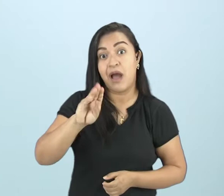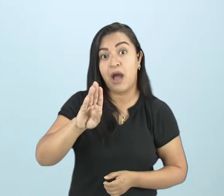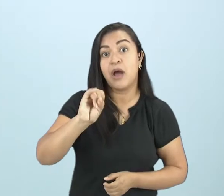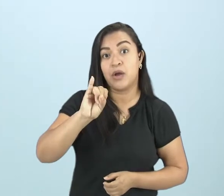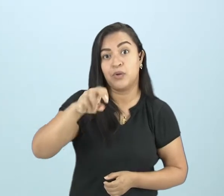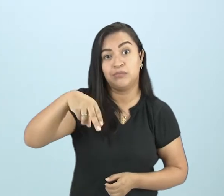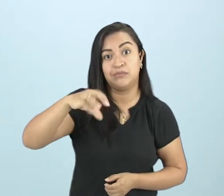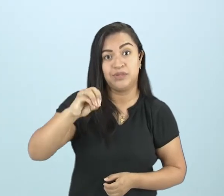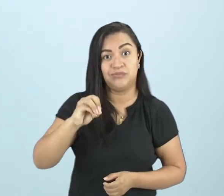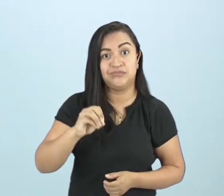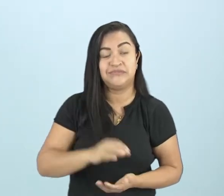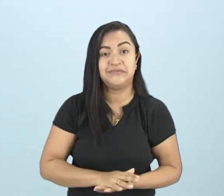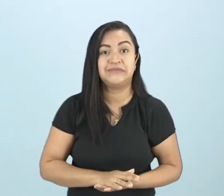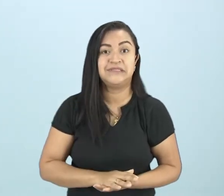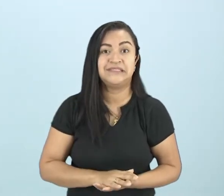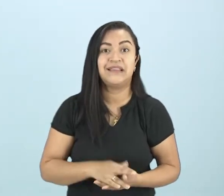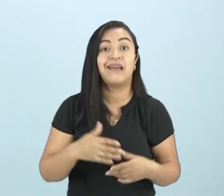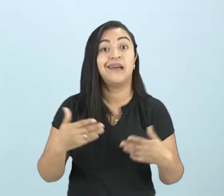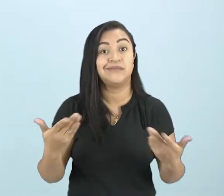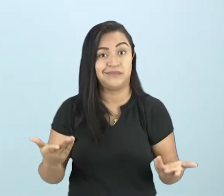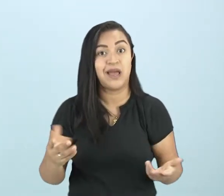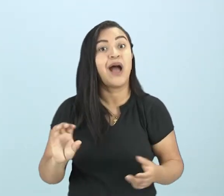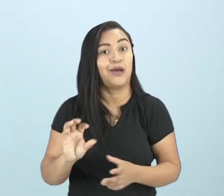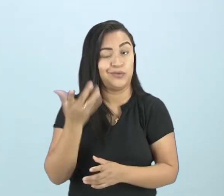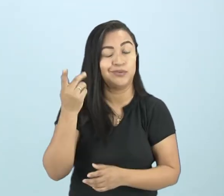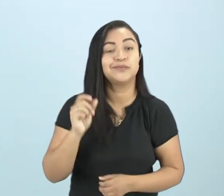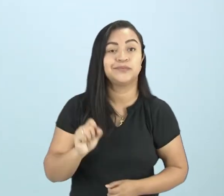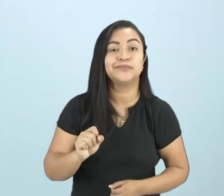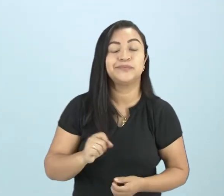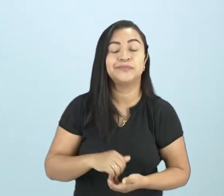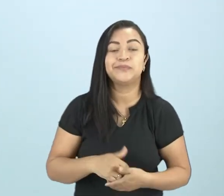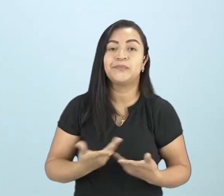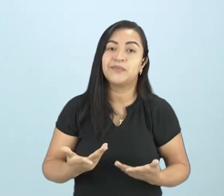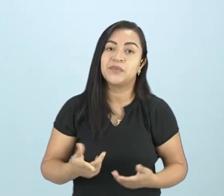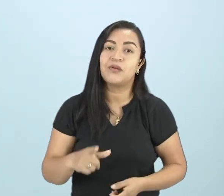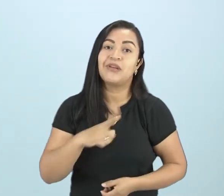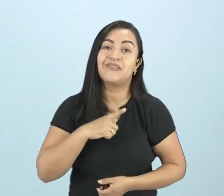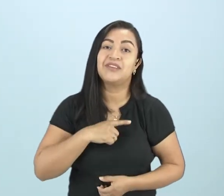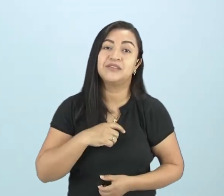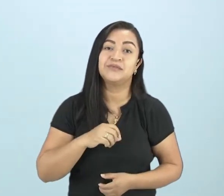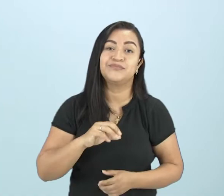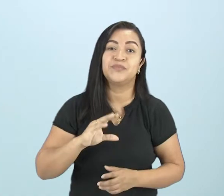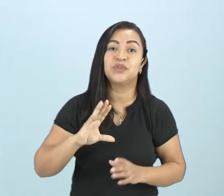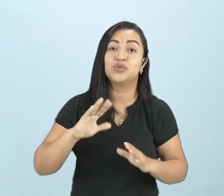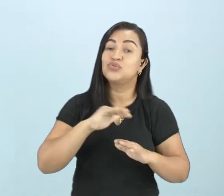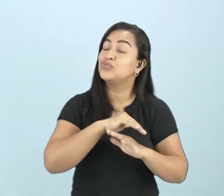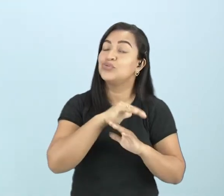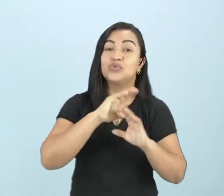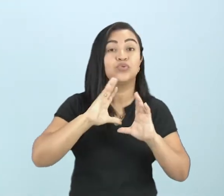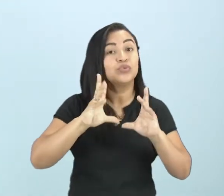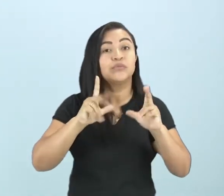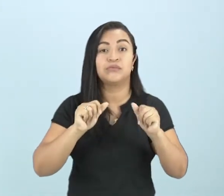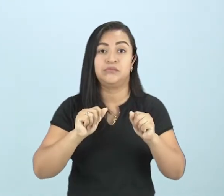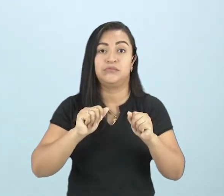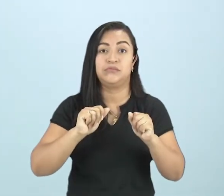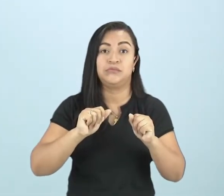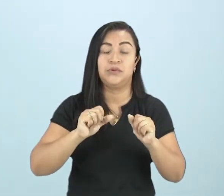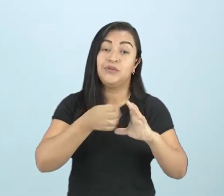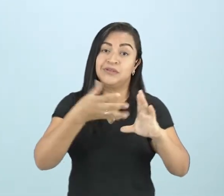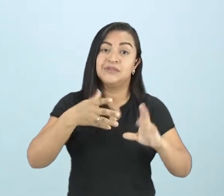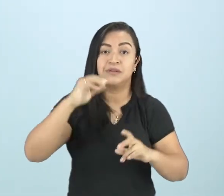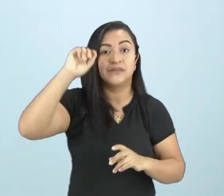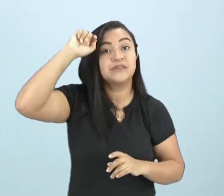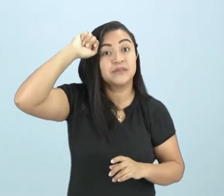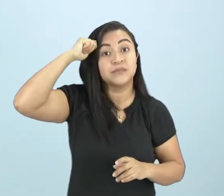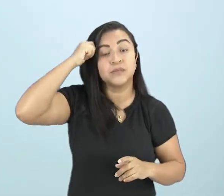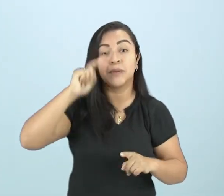raro, é muito raro, mas isso pode acontecer, tudo bem? Então ele vai ter todas as características da pessoa negra, as características